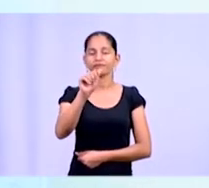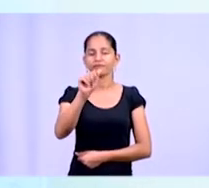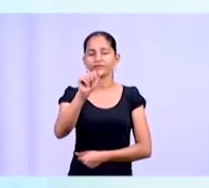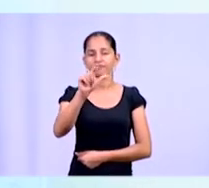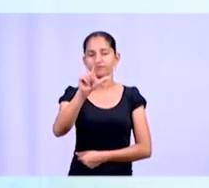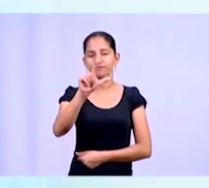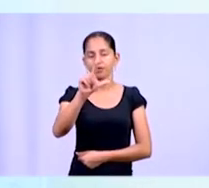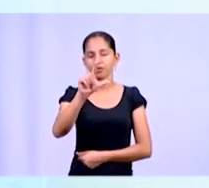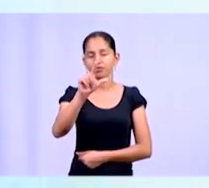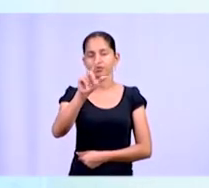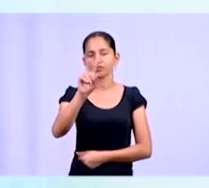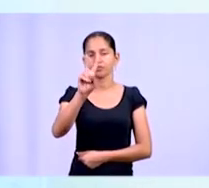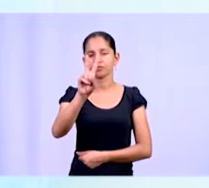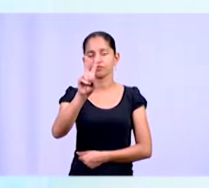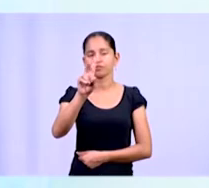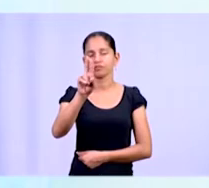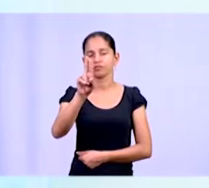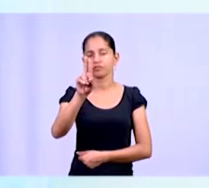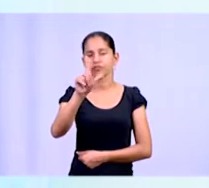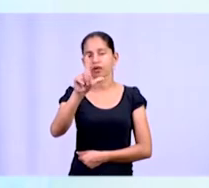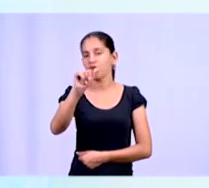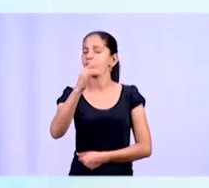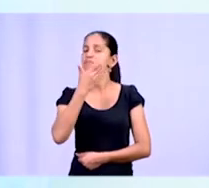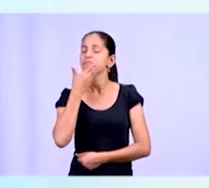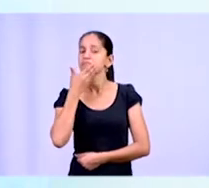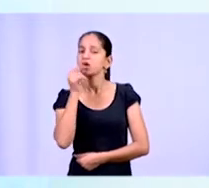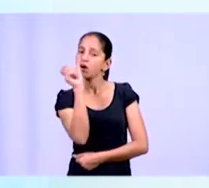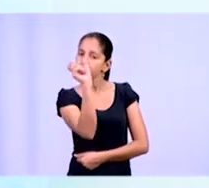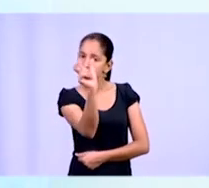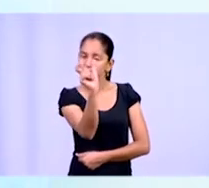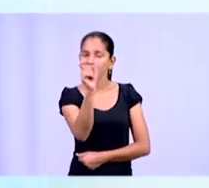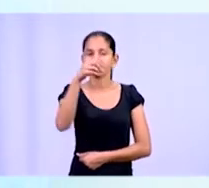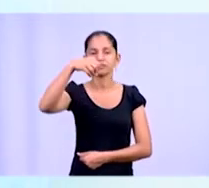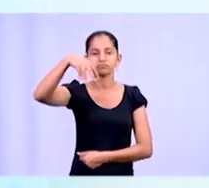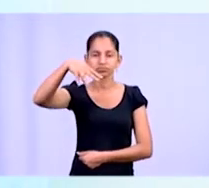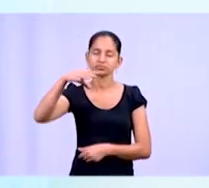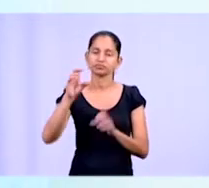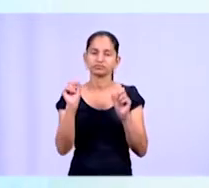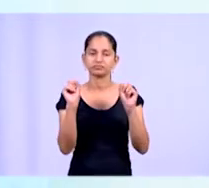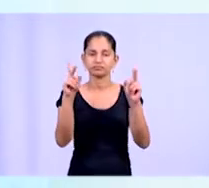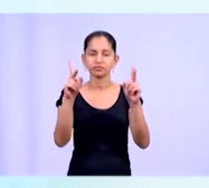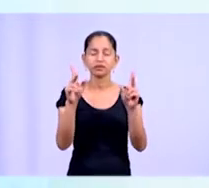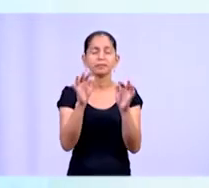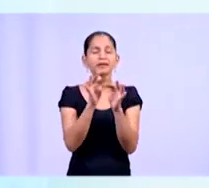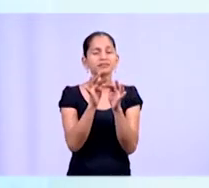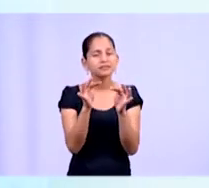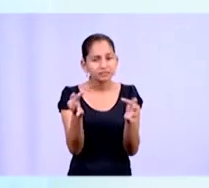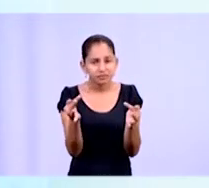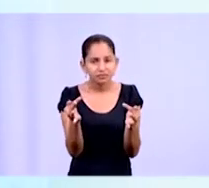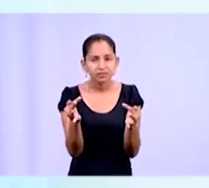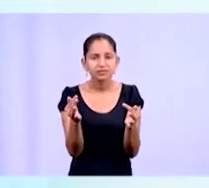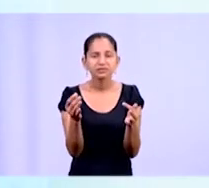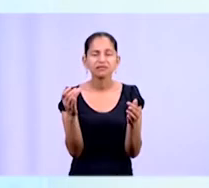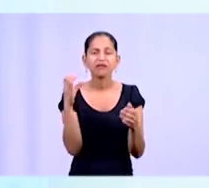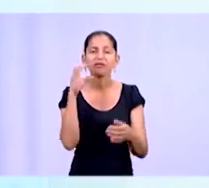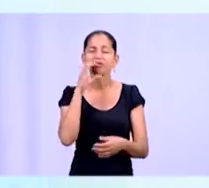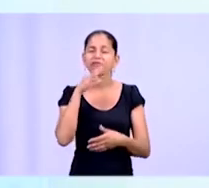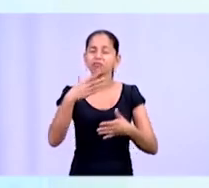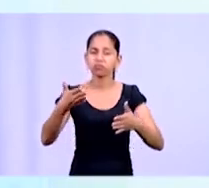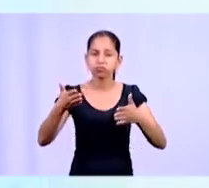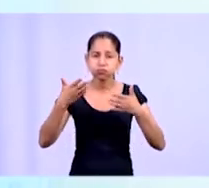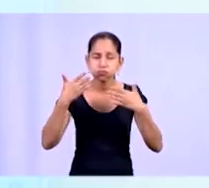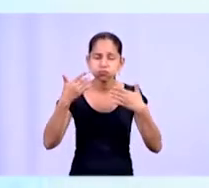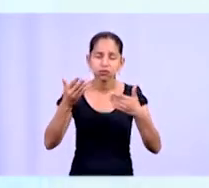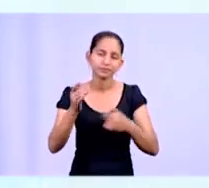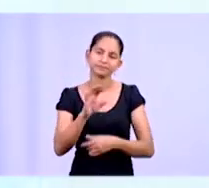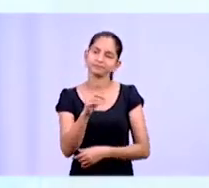lâmpada, mini lâmpada, começaram a diminuir de tamanho até criar um mecanismo bem mais simples, né? E que não esquentava tanto quanto